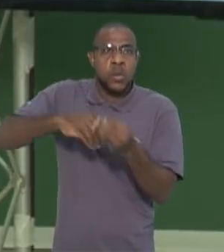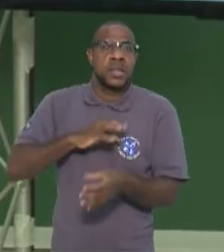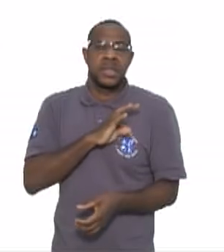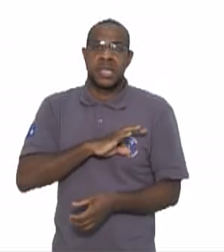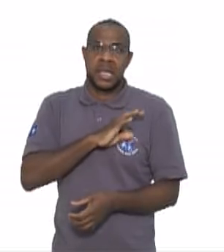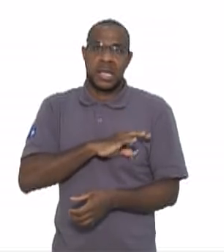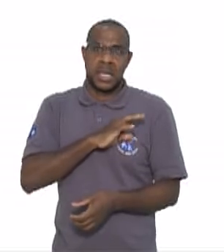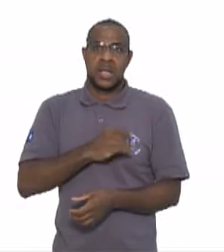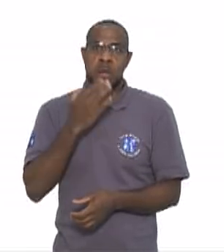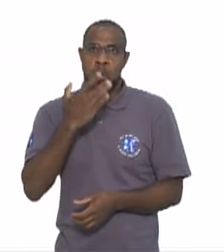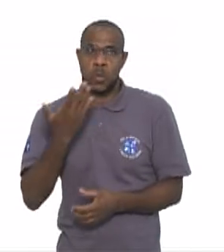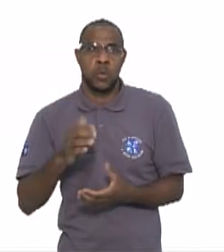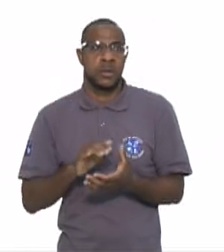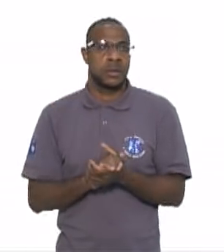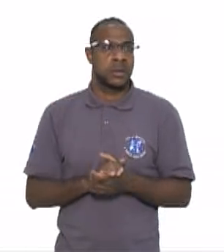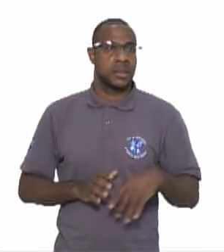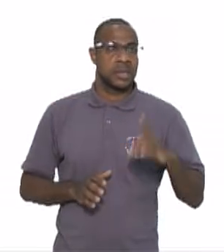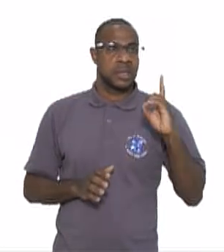resposta.